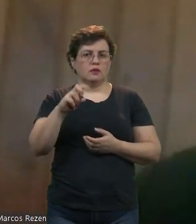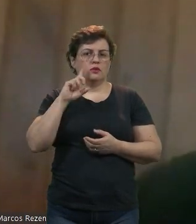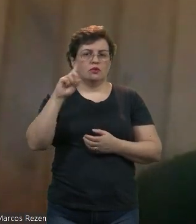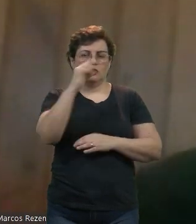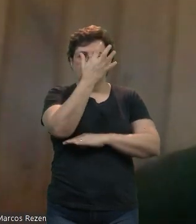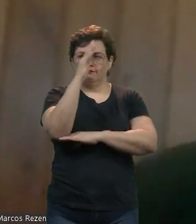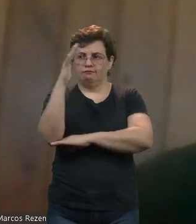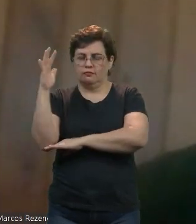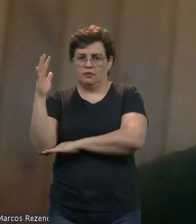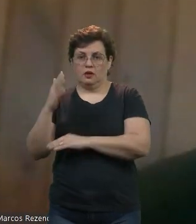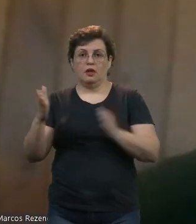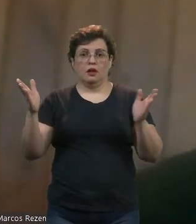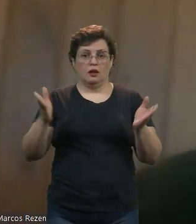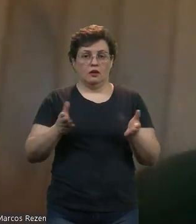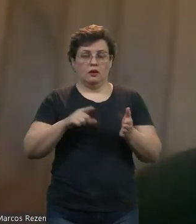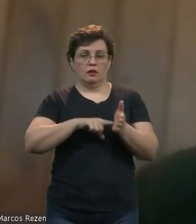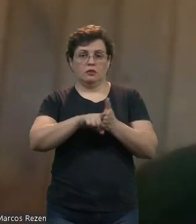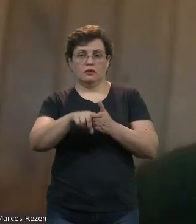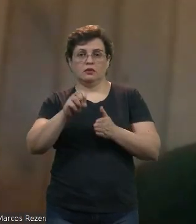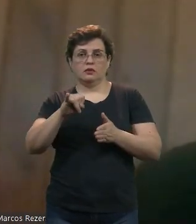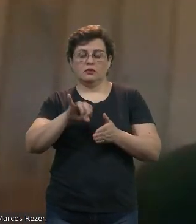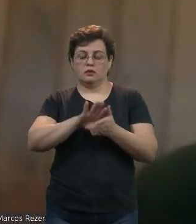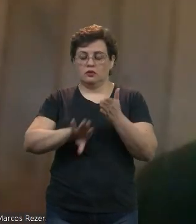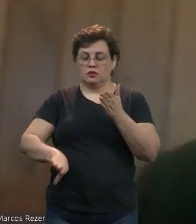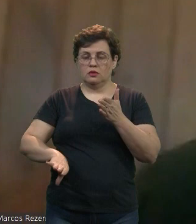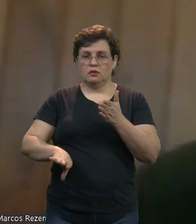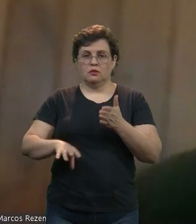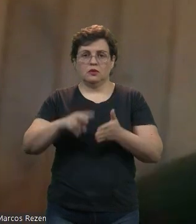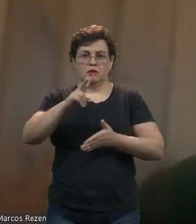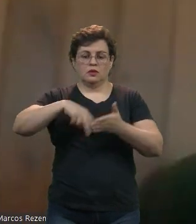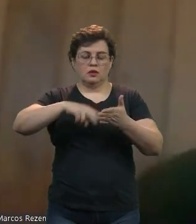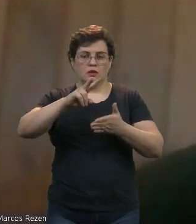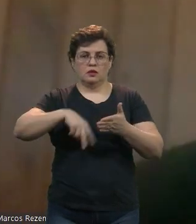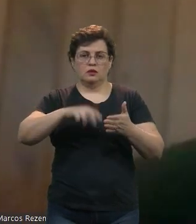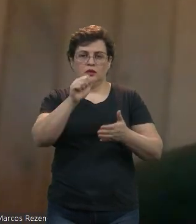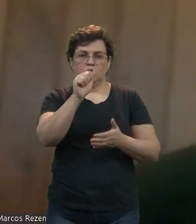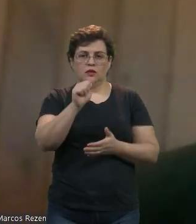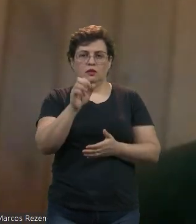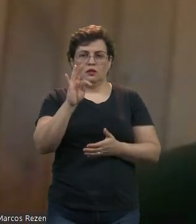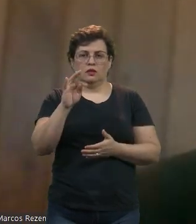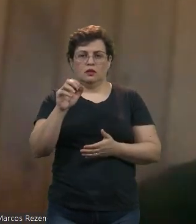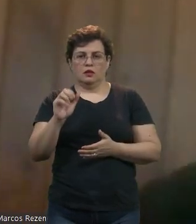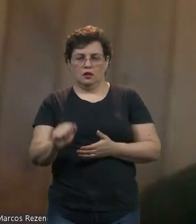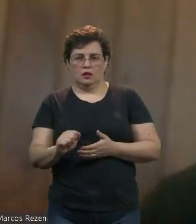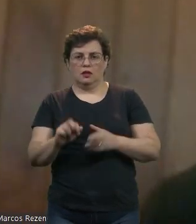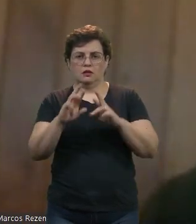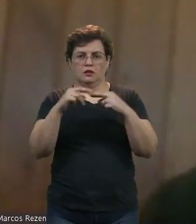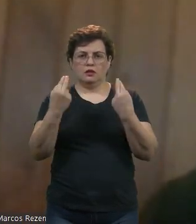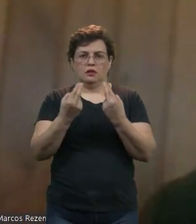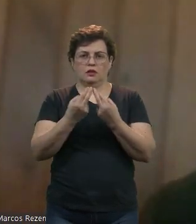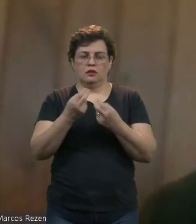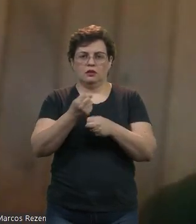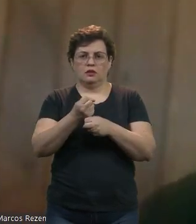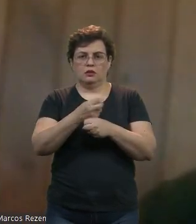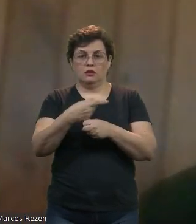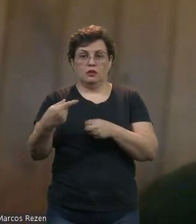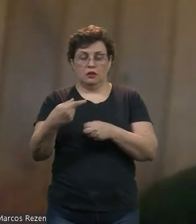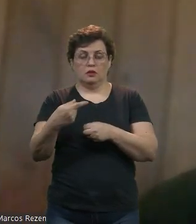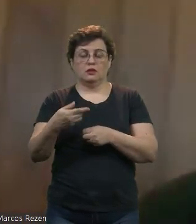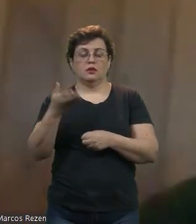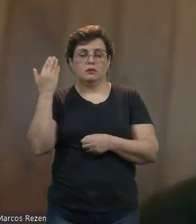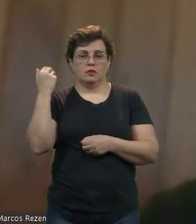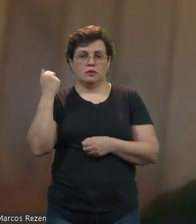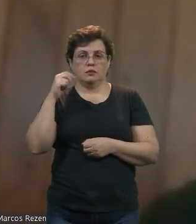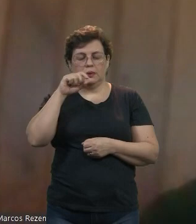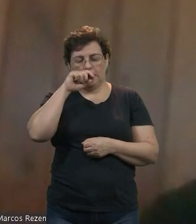senhores vereadores se dispensam a leitura das atas da sessão ordinária e extraordinária de 26 de maio de 2020.